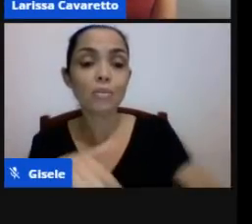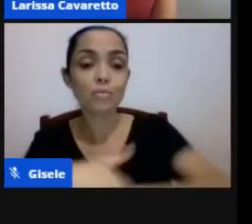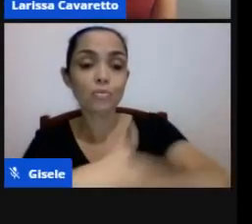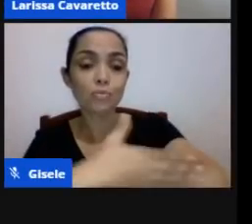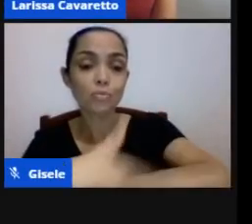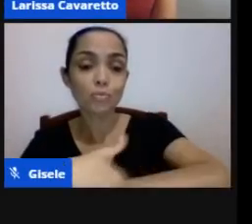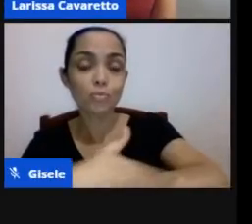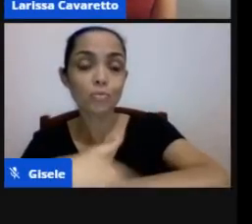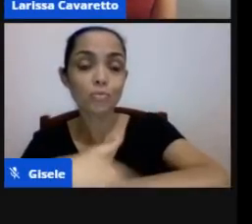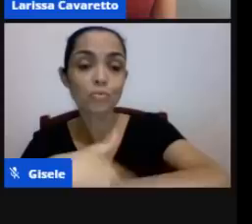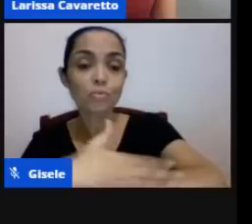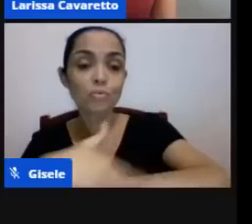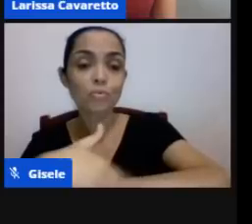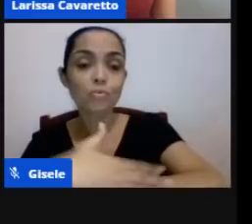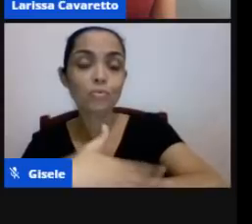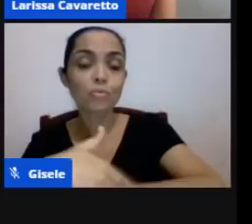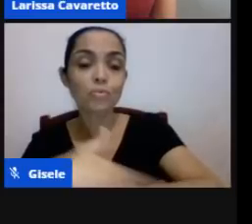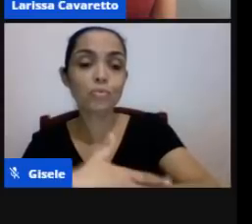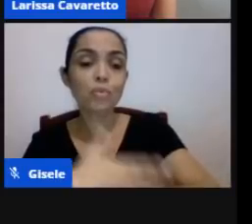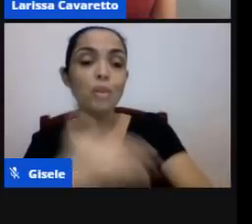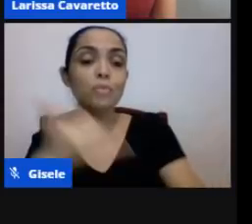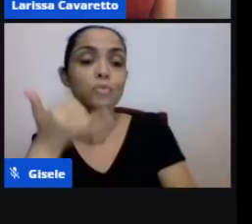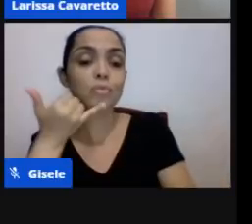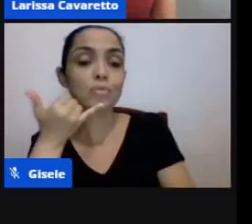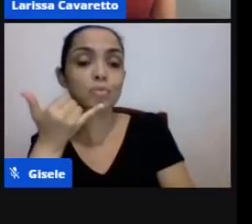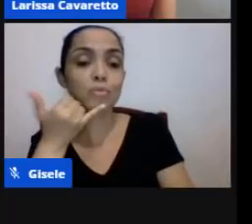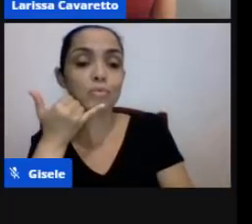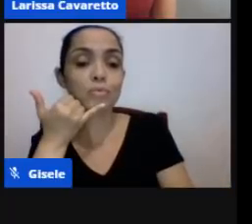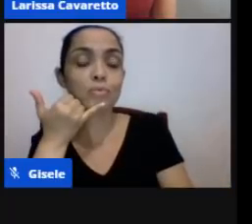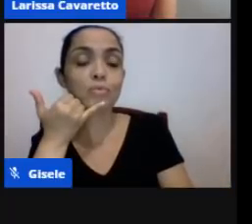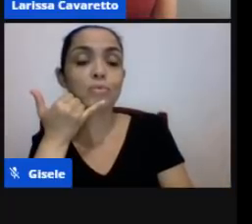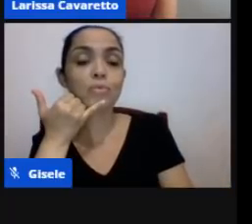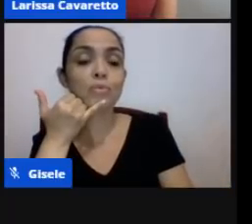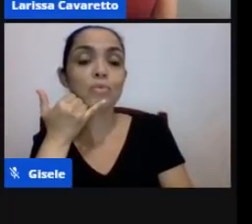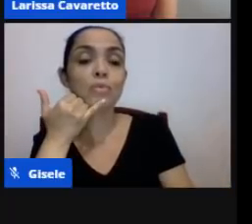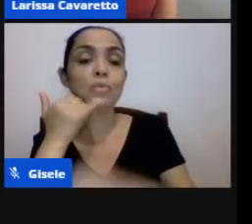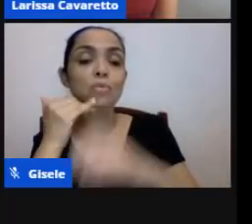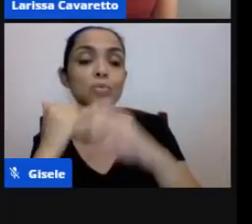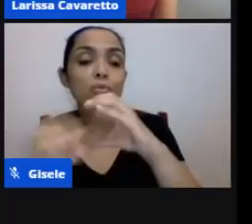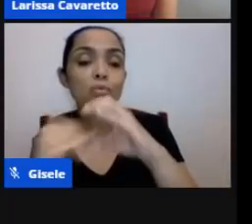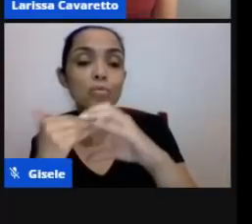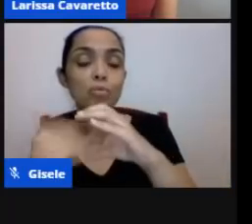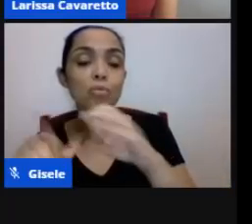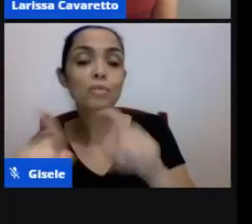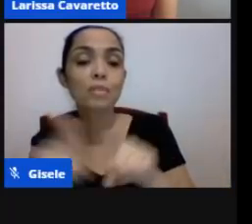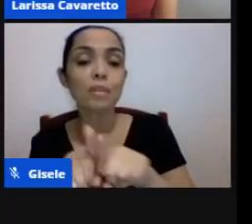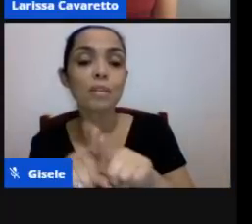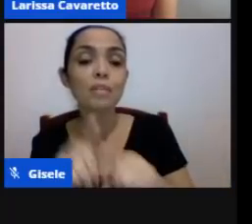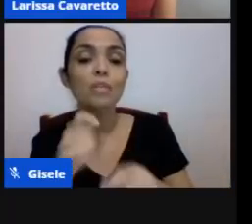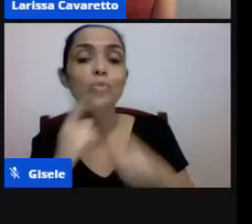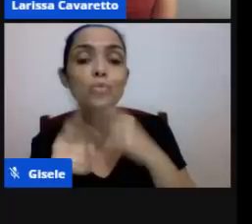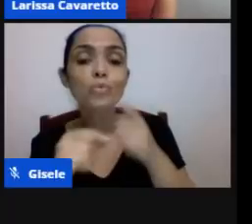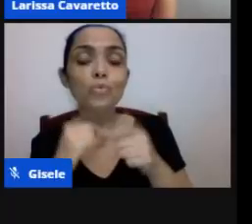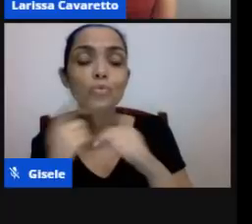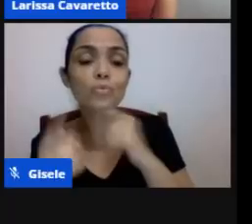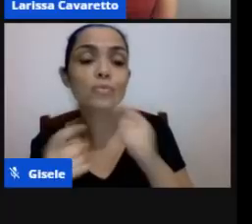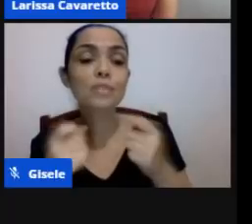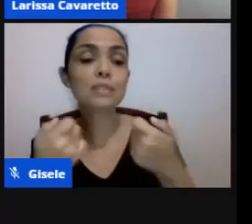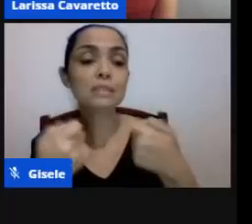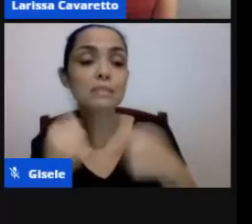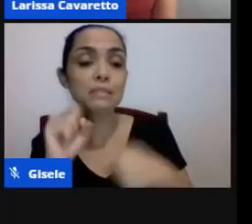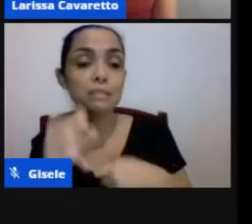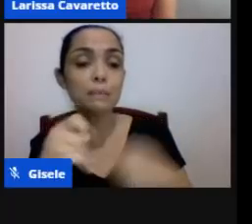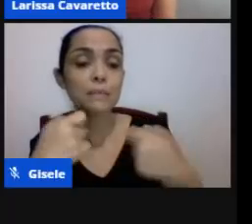Nós estamos à disposição, nosso telefone aqui, nosso e-mail também. Estamos à disposição em caso de qualquer dúvida. Se alguma